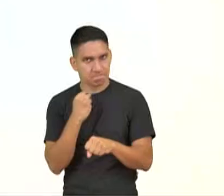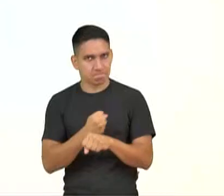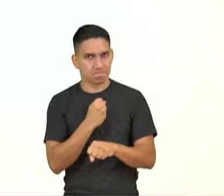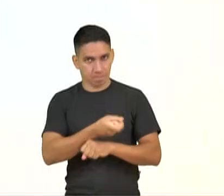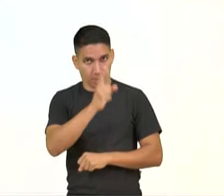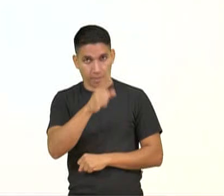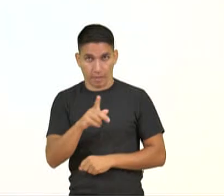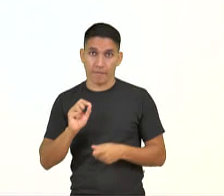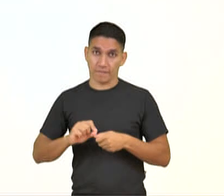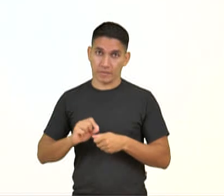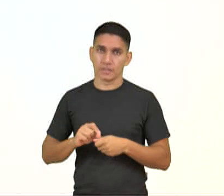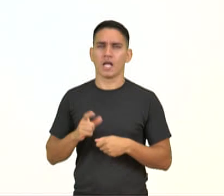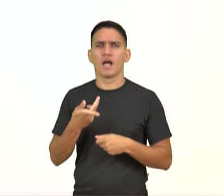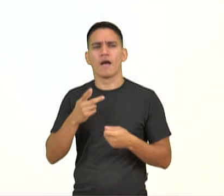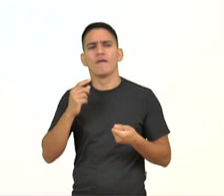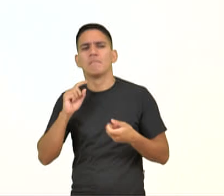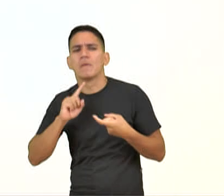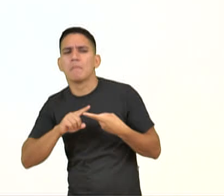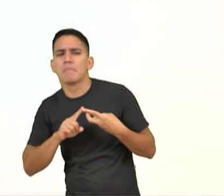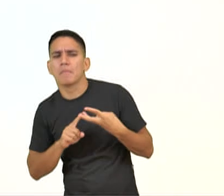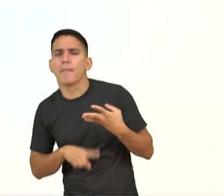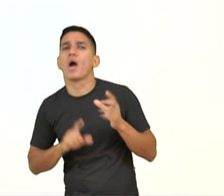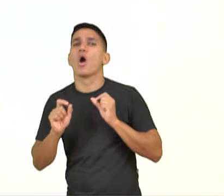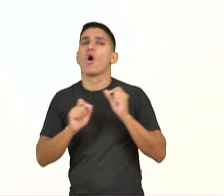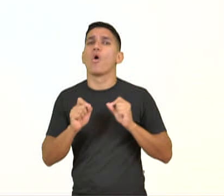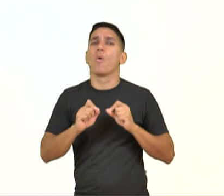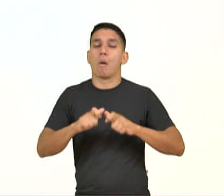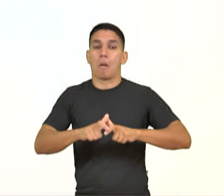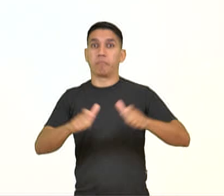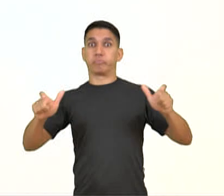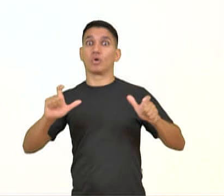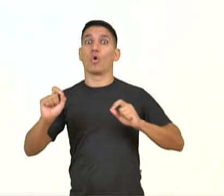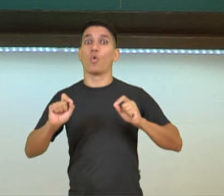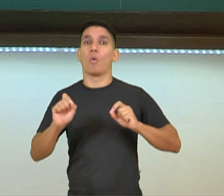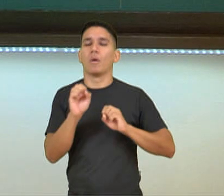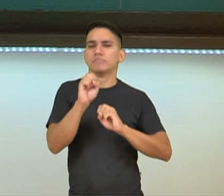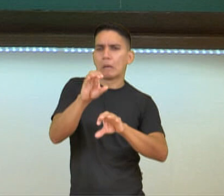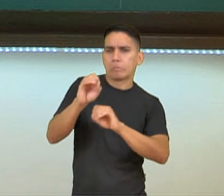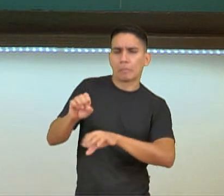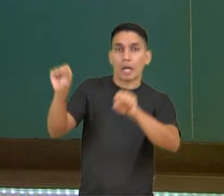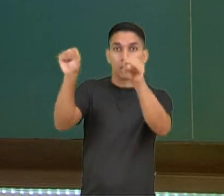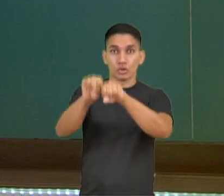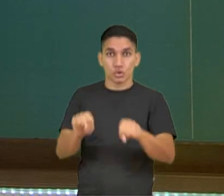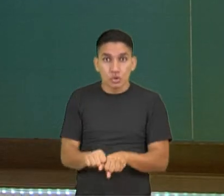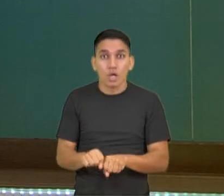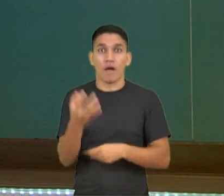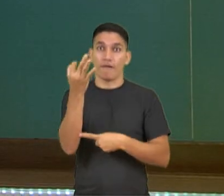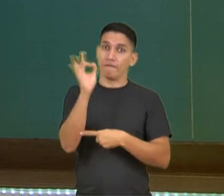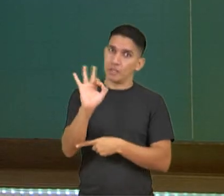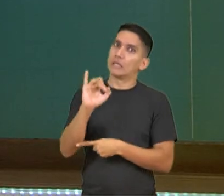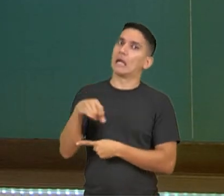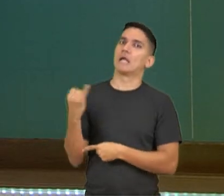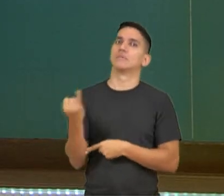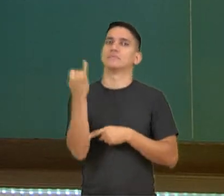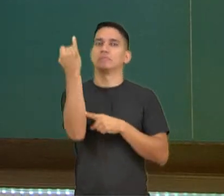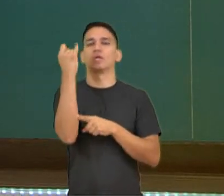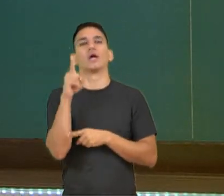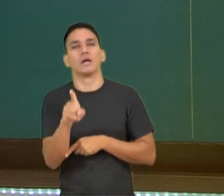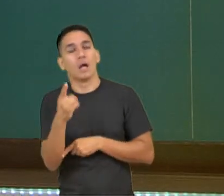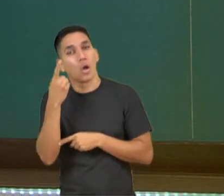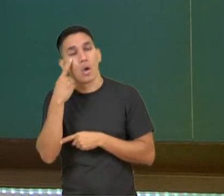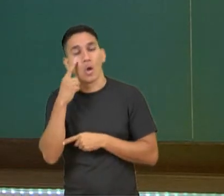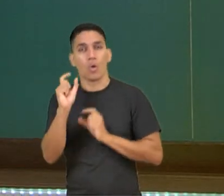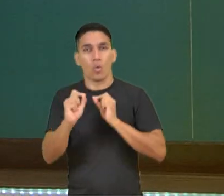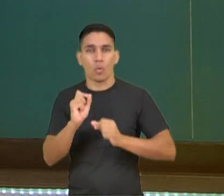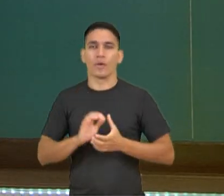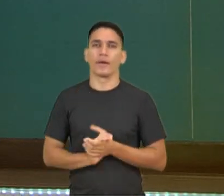vai realizar várias medidas para ampliar o sistema educacional francês, isso vai ser muito importante, inclusive até para